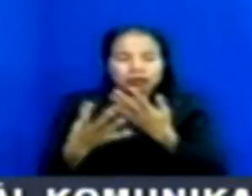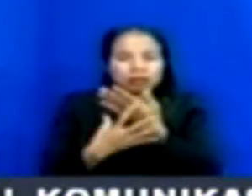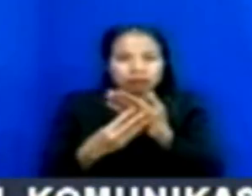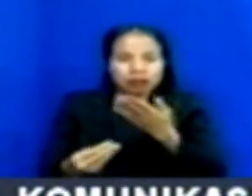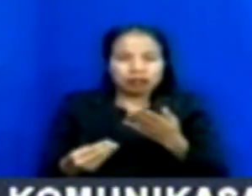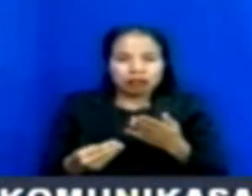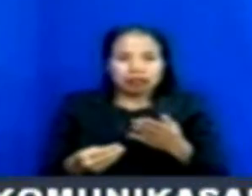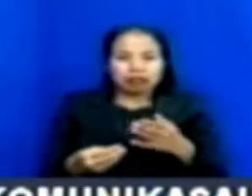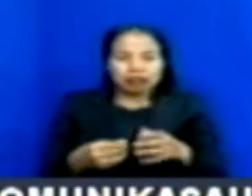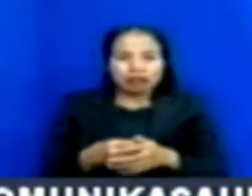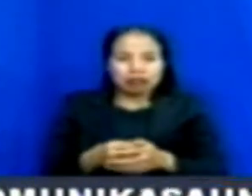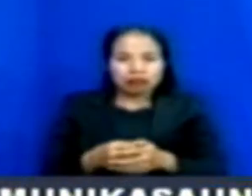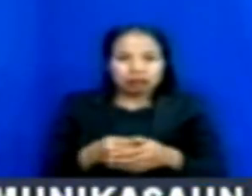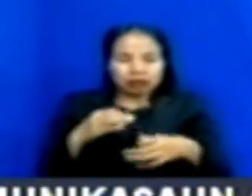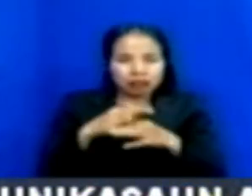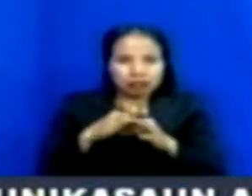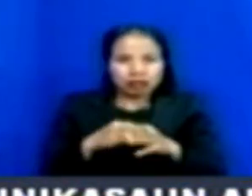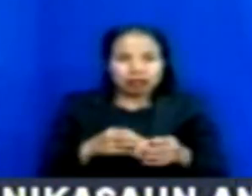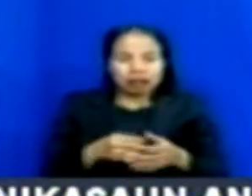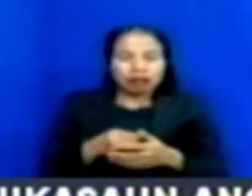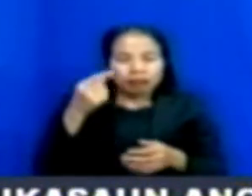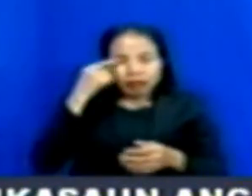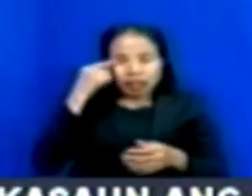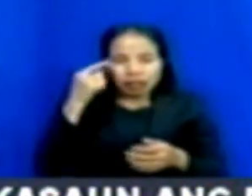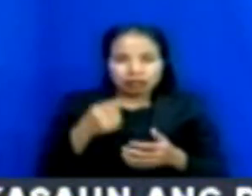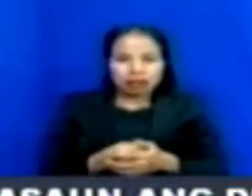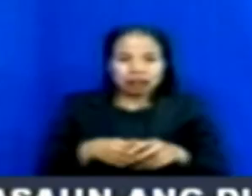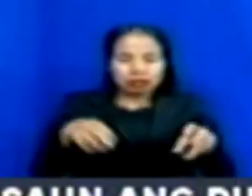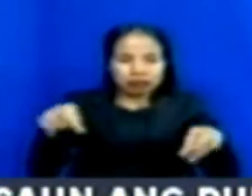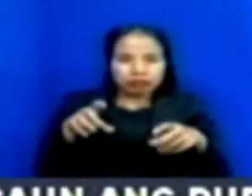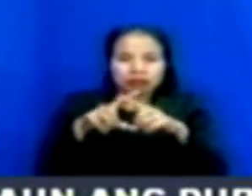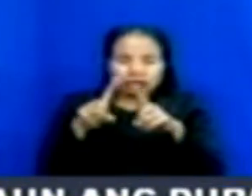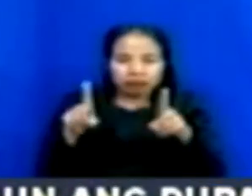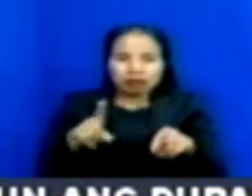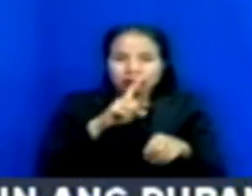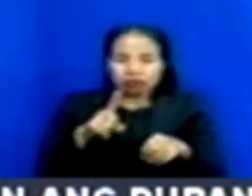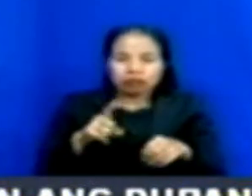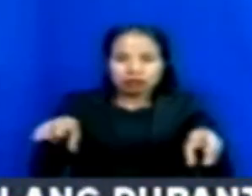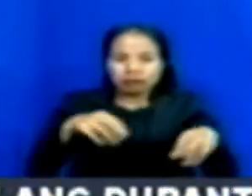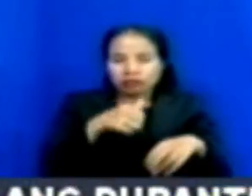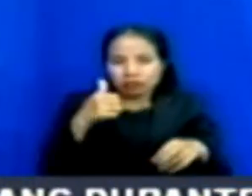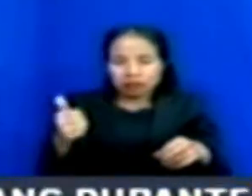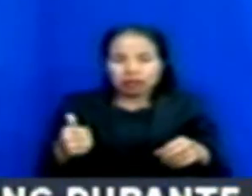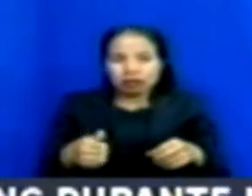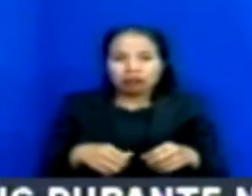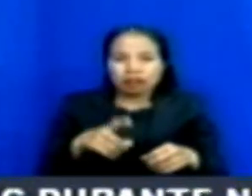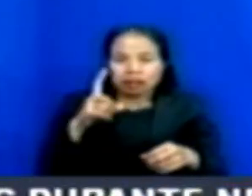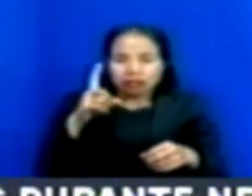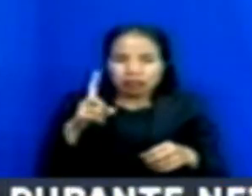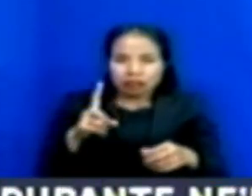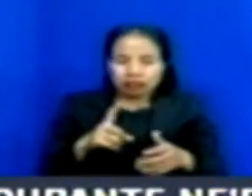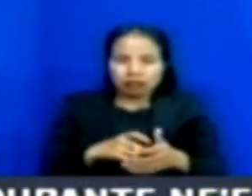mos eye scanner, iris matang nia. Então ida ne sistema ida ne diferente ho sistema sirseluk, nomos ida tam maka